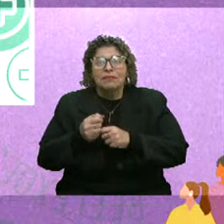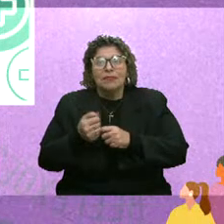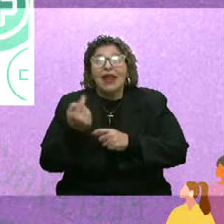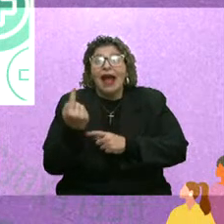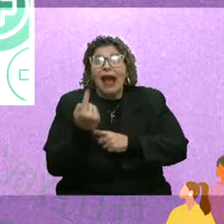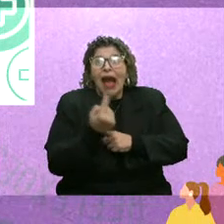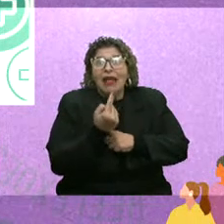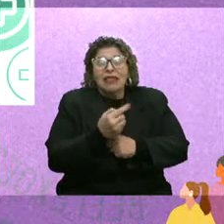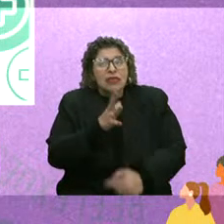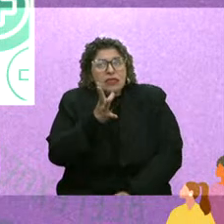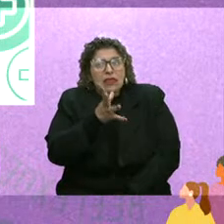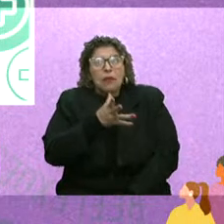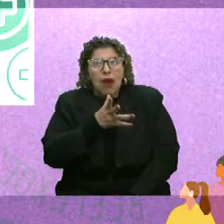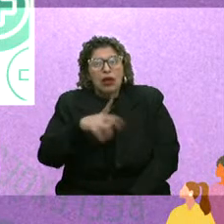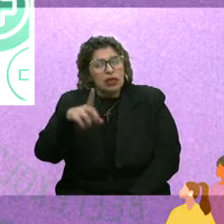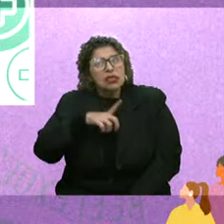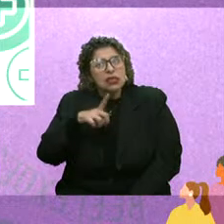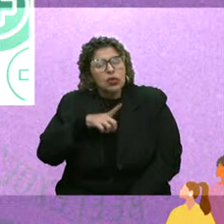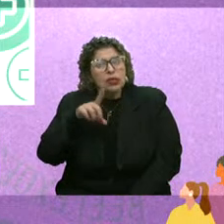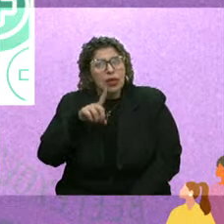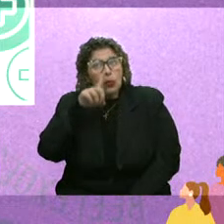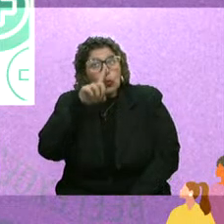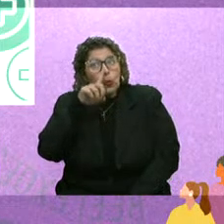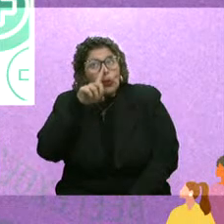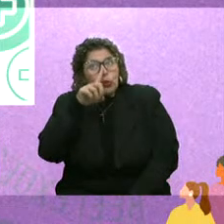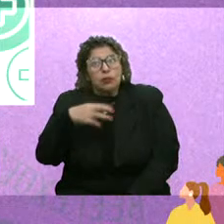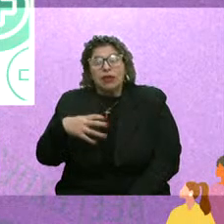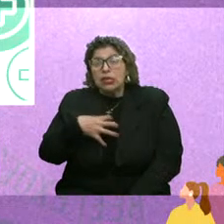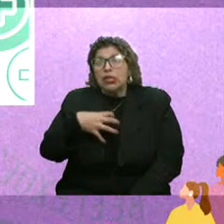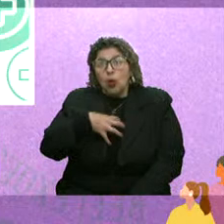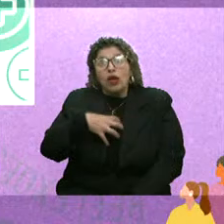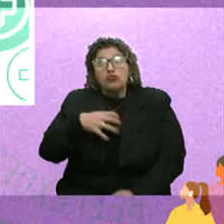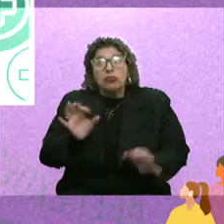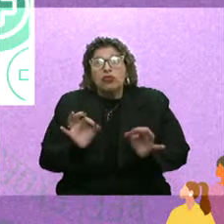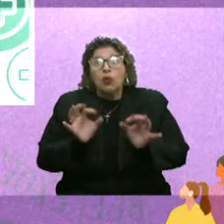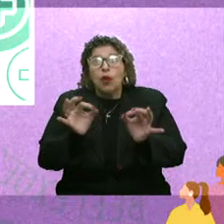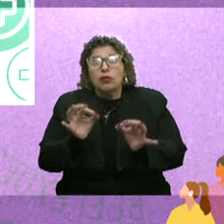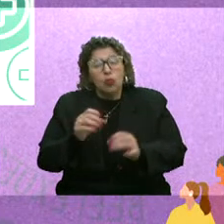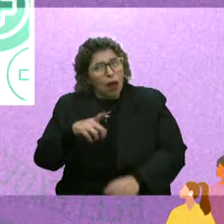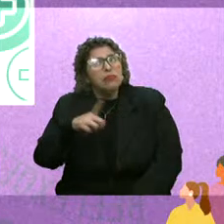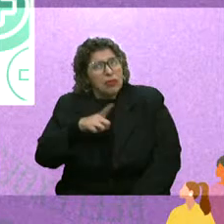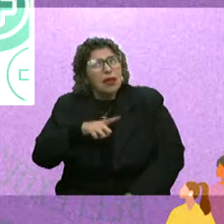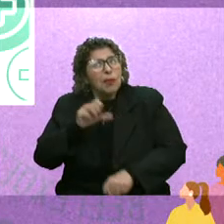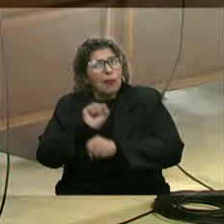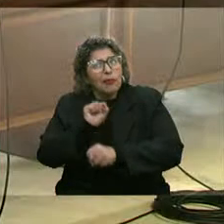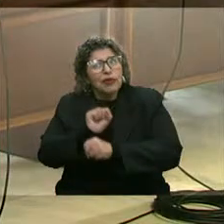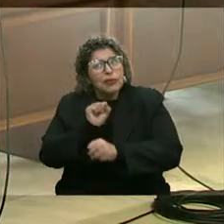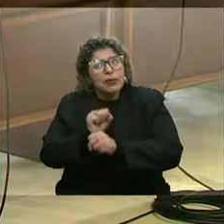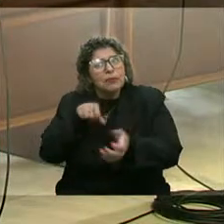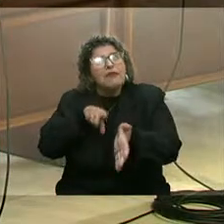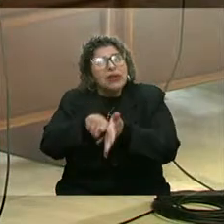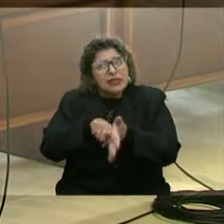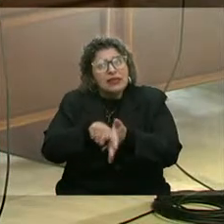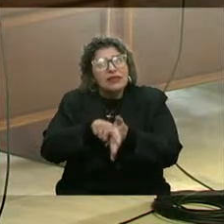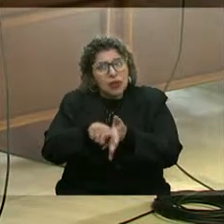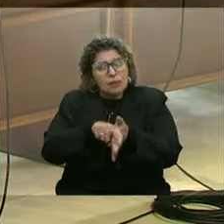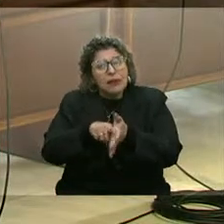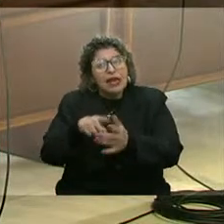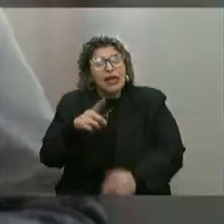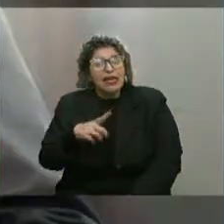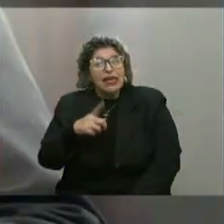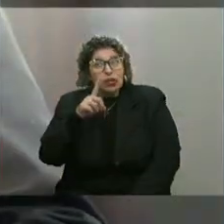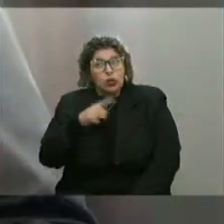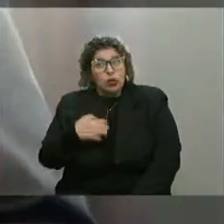cada demora. Se eu tenho uma suspeita de câncer, quanto tempo eu posso esperar para que faça um exame, para que essa